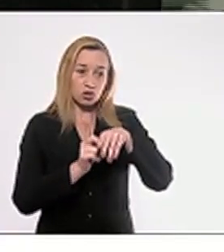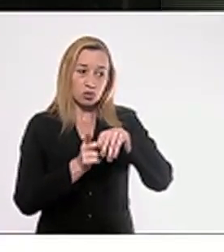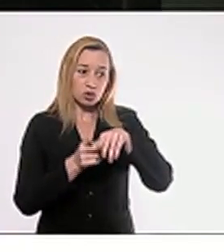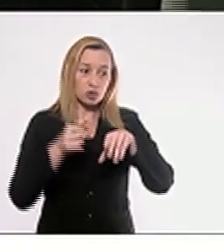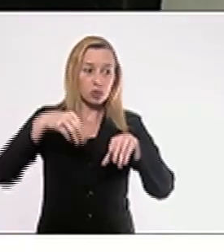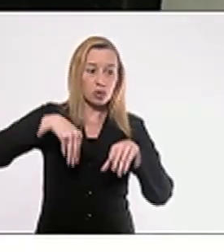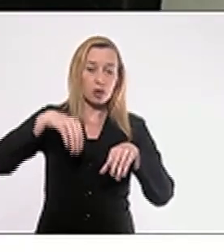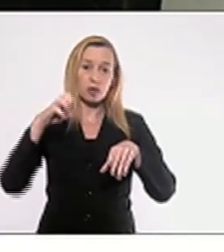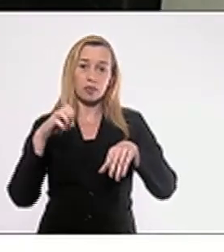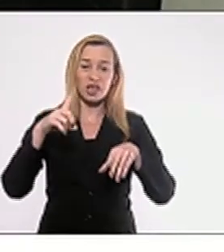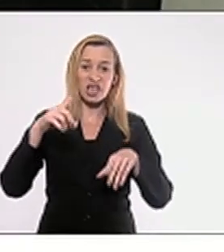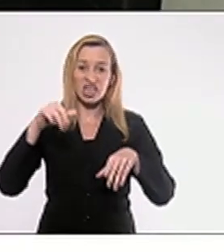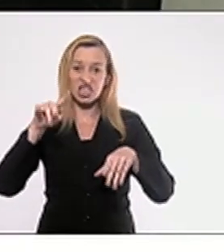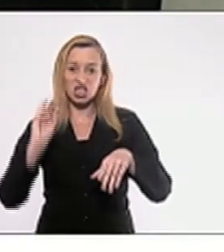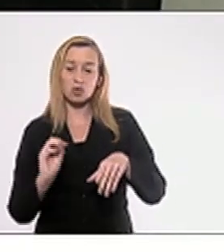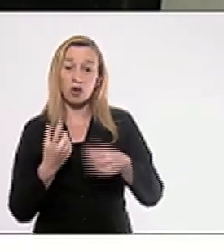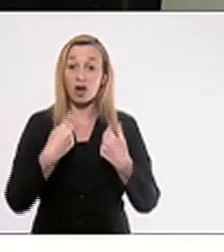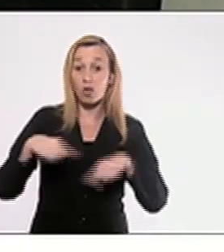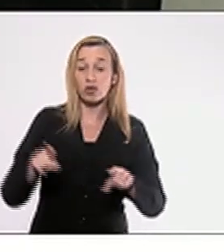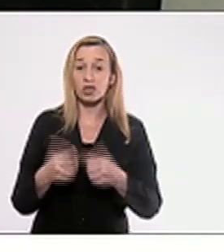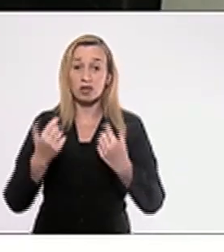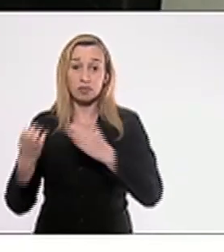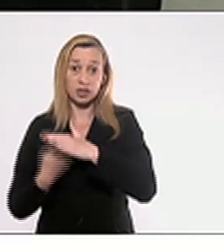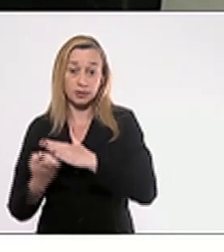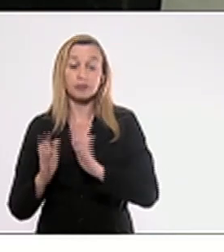mecânico ele acaba girando contra a empresa.